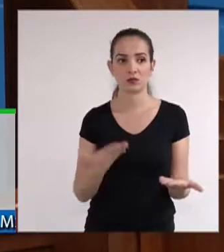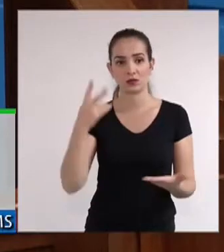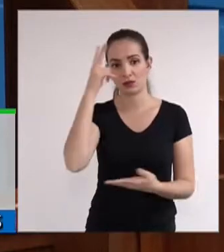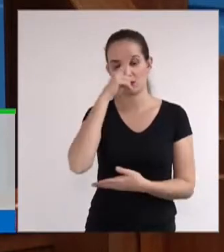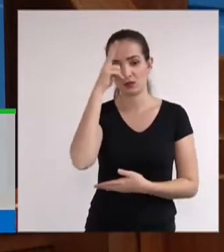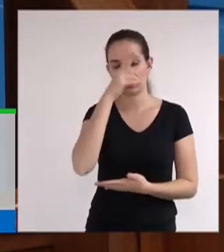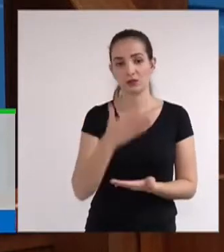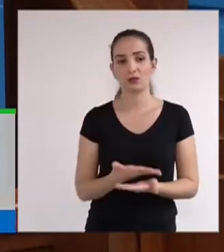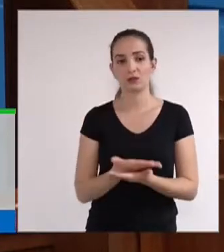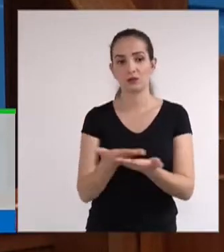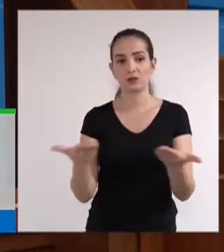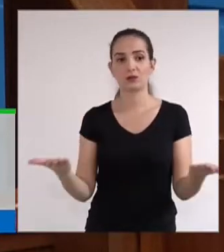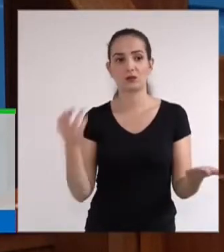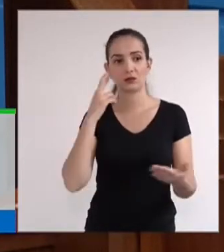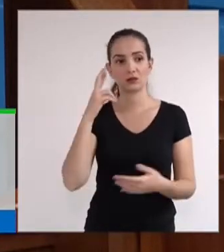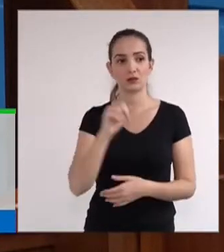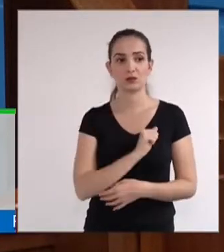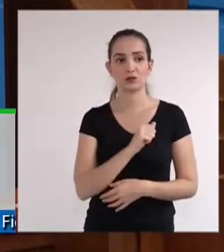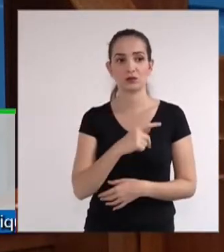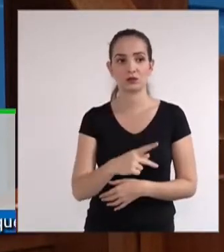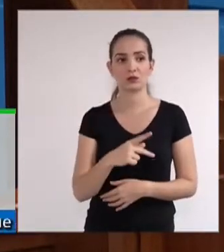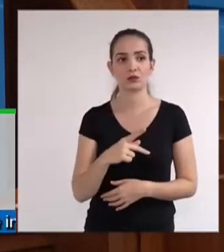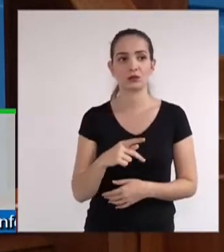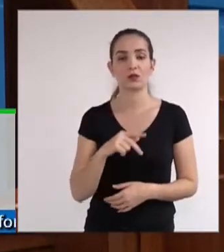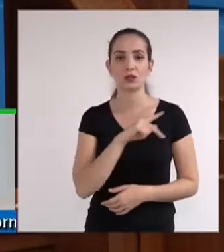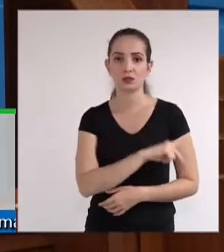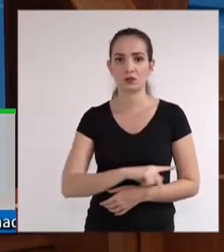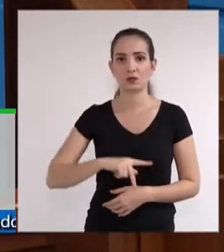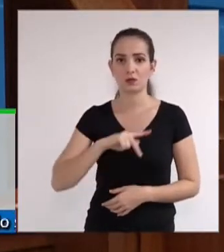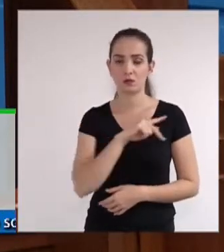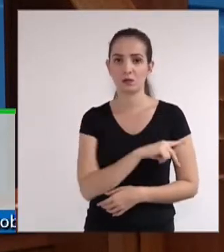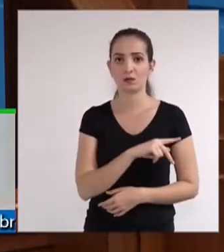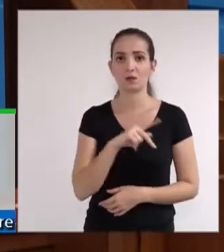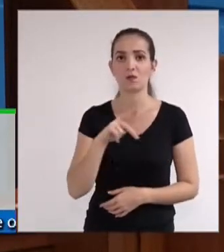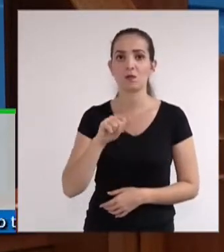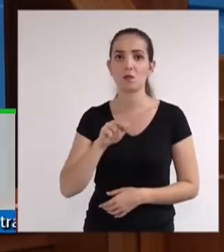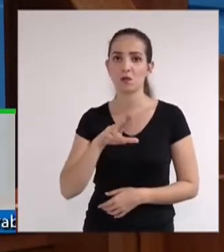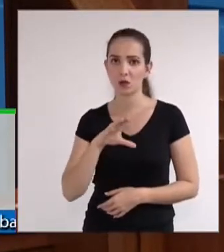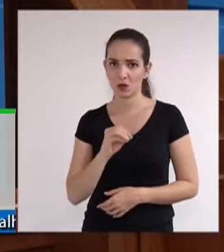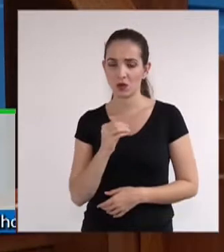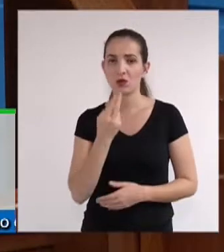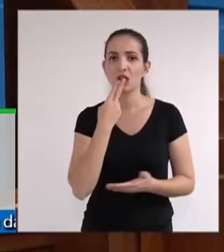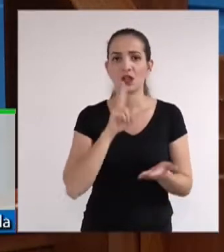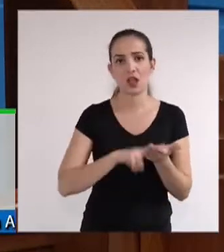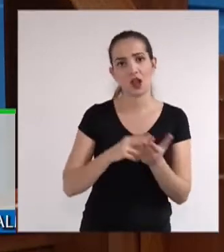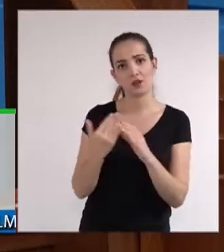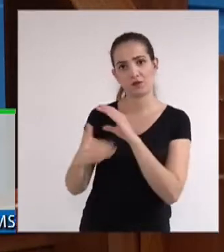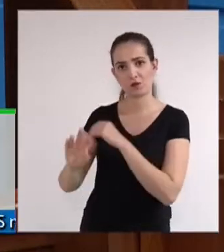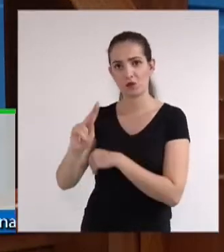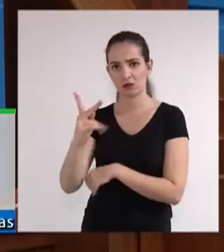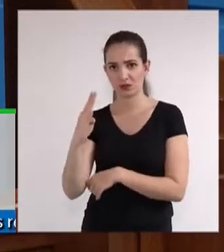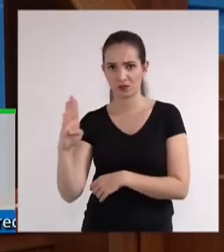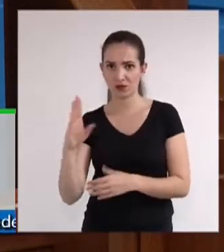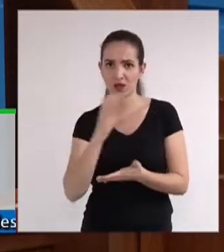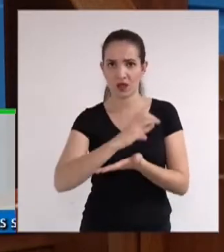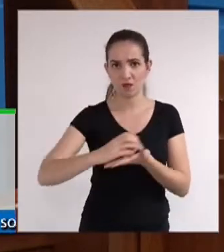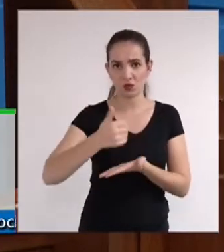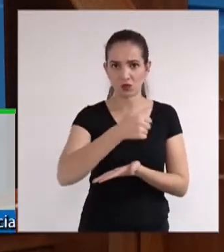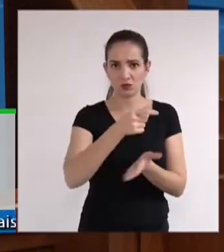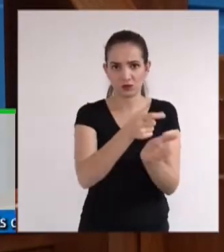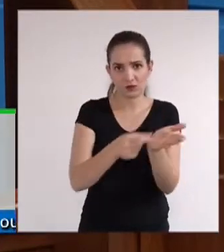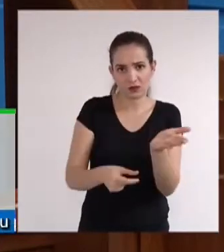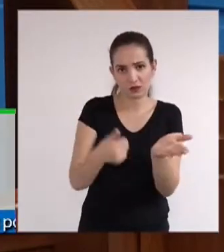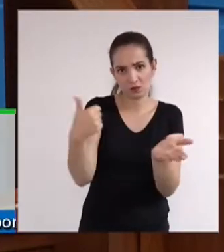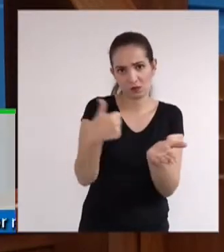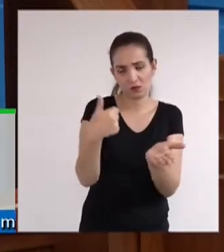senhores que o apóstolo Paulo, São Paulo, na sua carta aos Hebreus, capítulo 11, versículo 1,